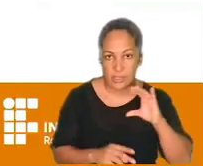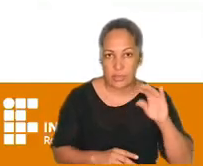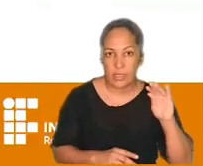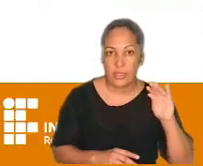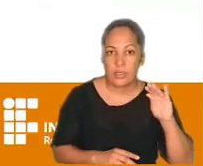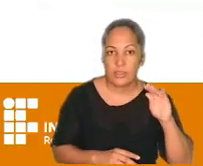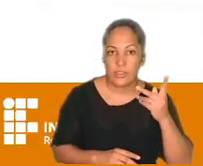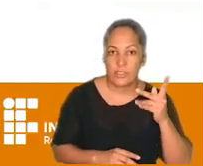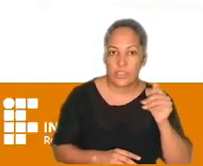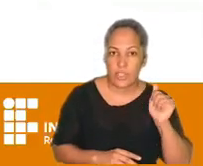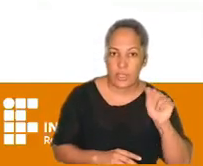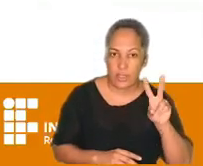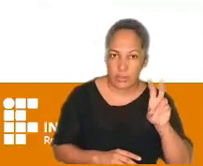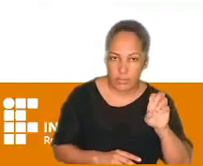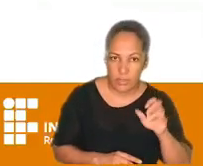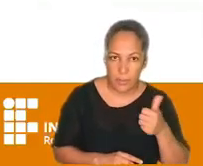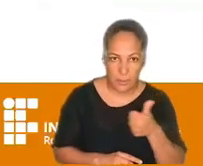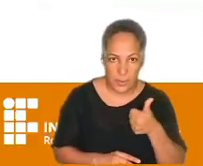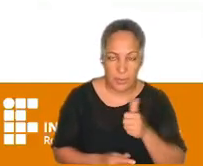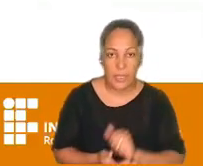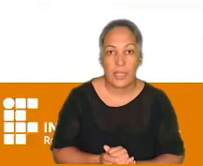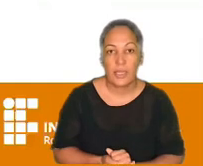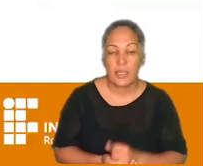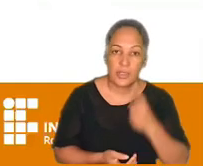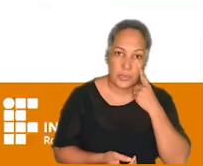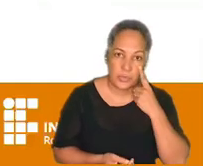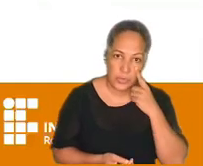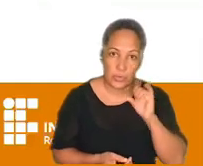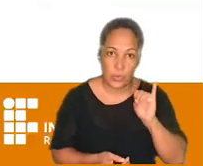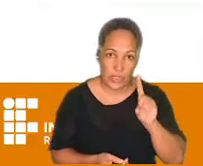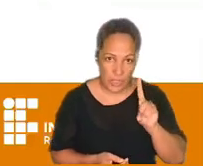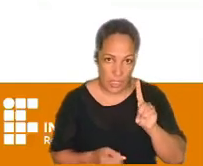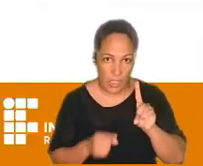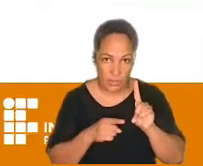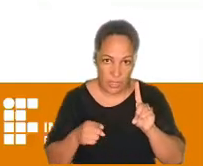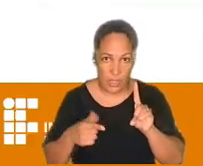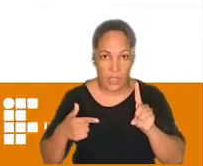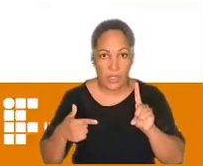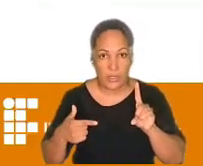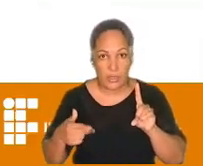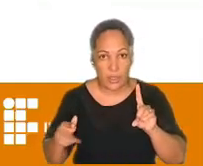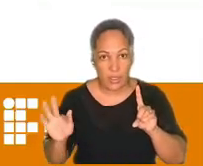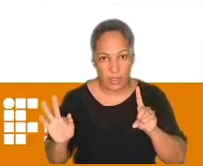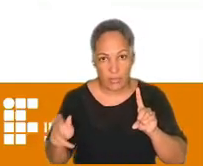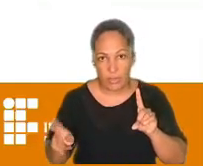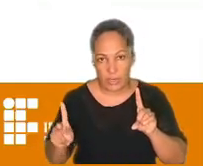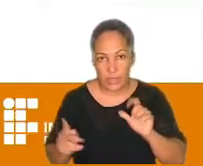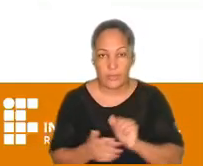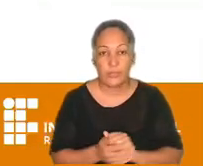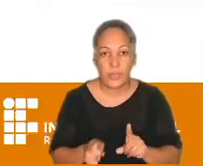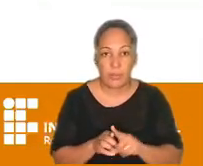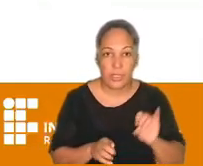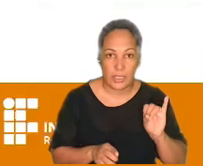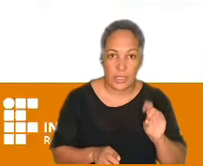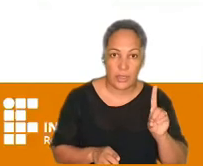chave primária de produto. Então, aqui ficou ID, underline pro, para me identificar a chave, underline FK, e